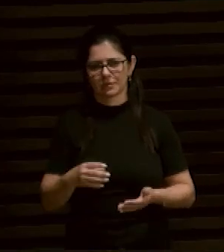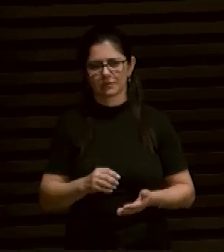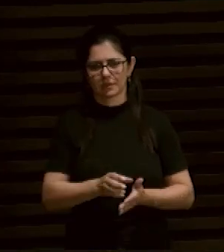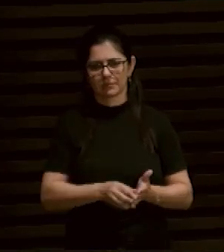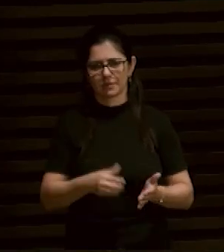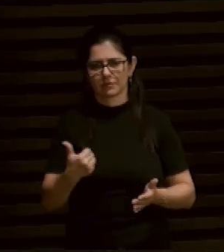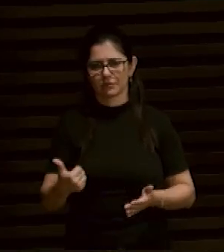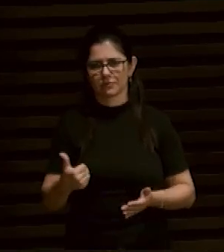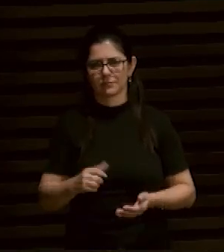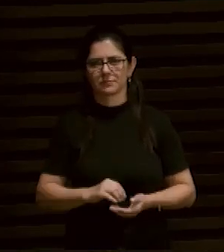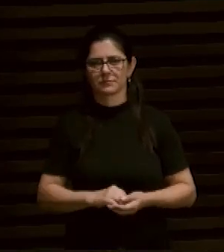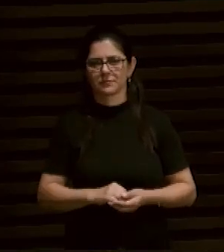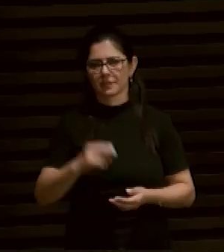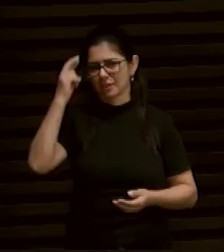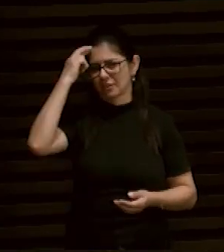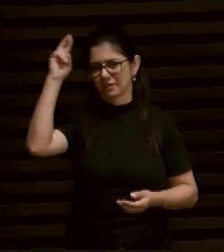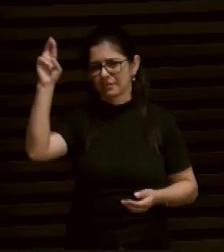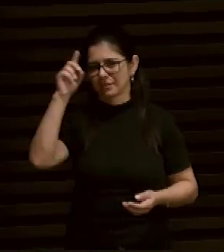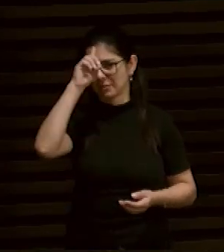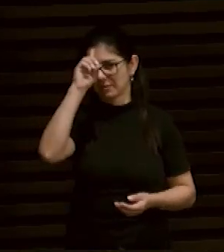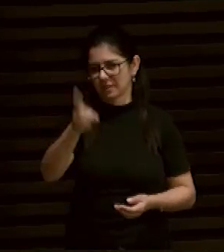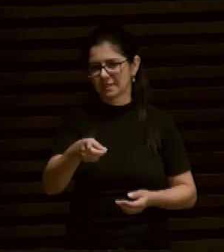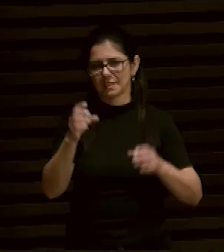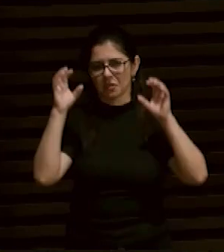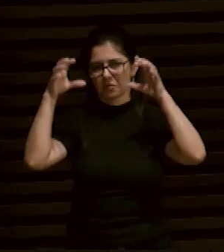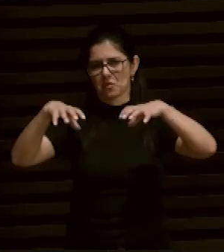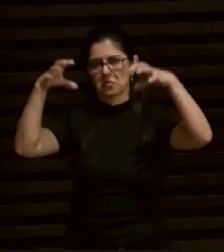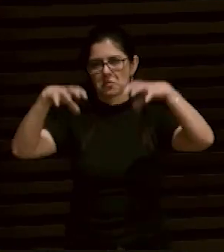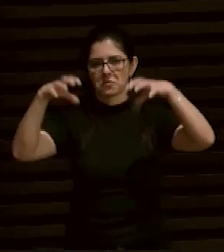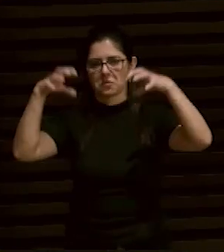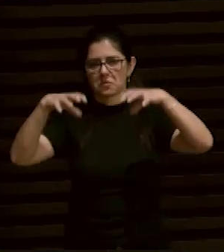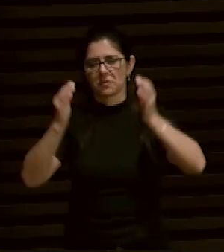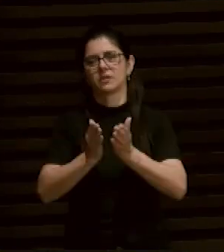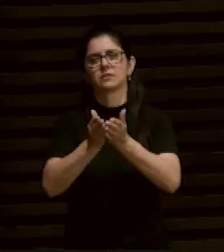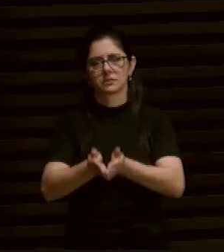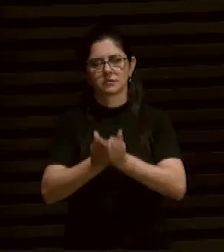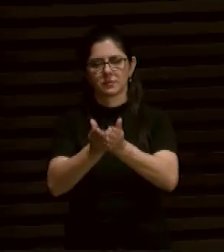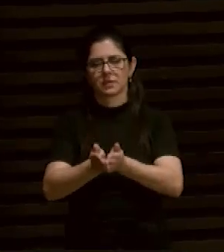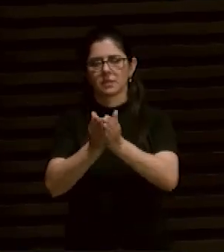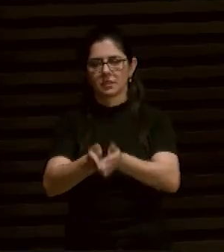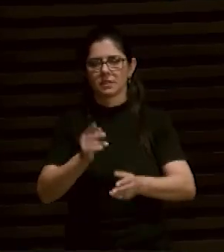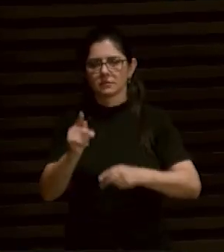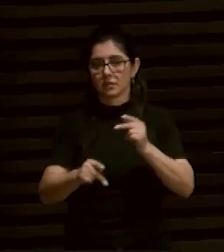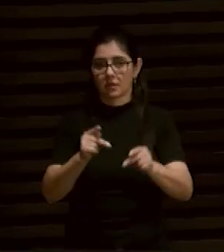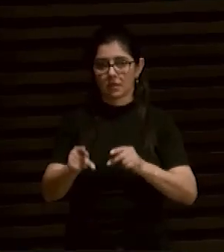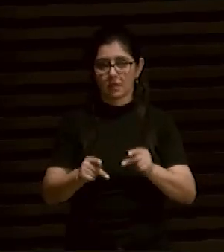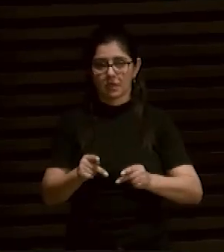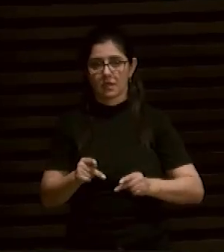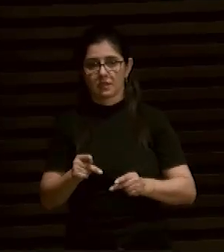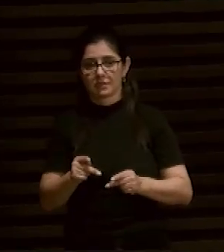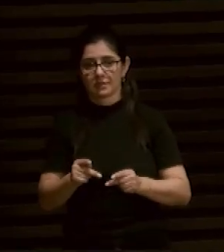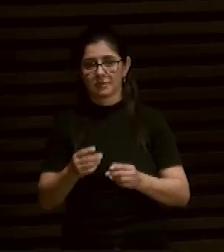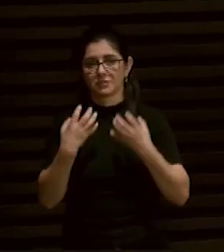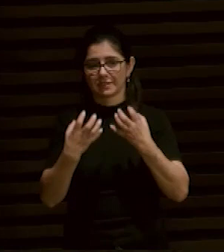lançou uma grande tempestade no barco em que ele estava. No verso 5, agora os marinheiros começam a lançar coisas para fora do barco para talvez o